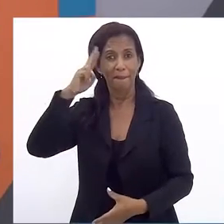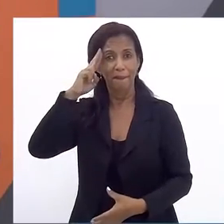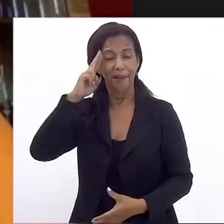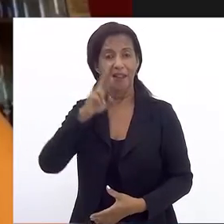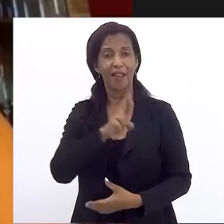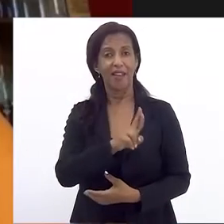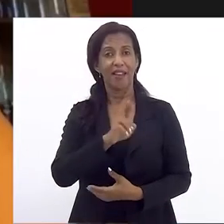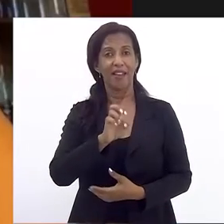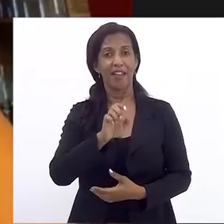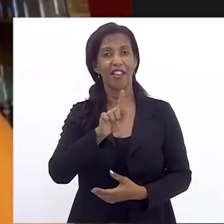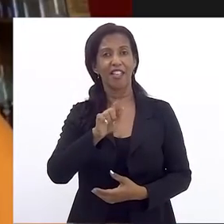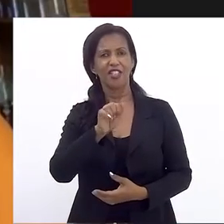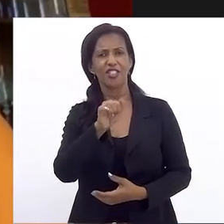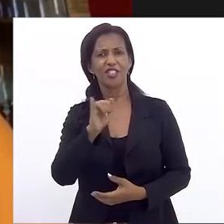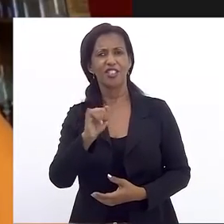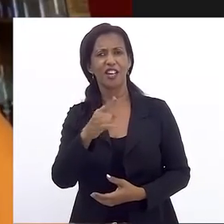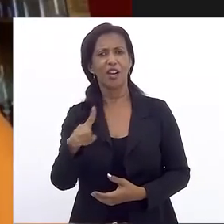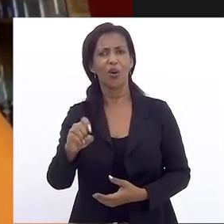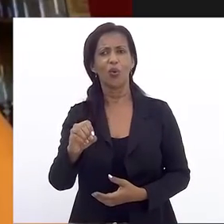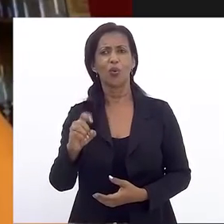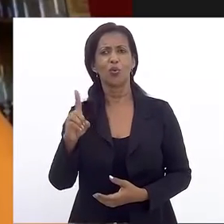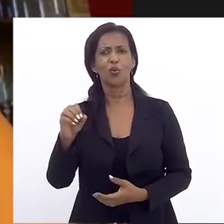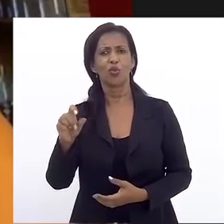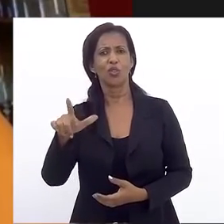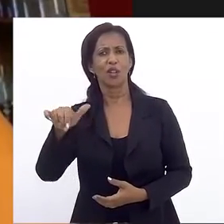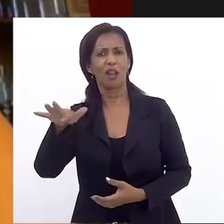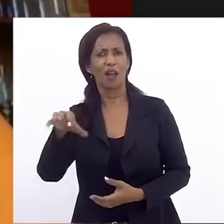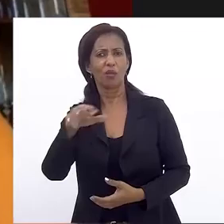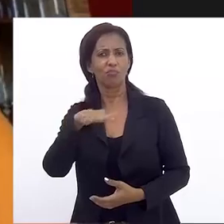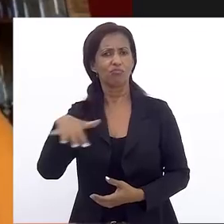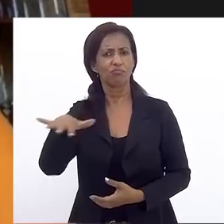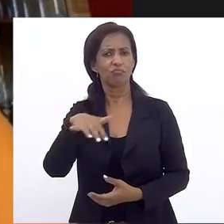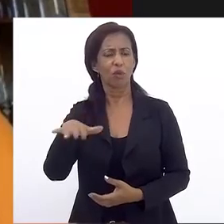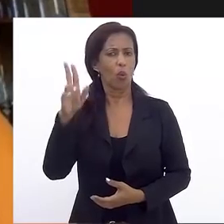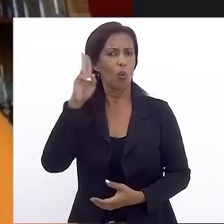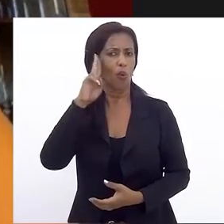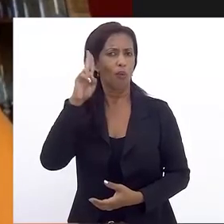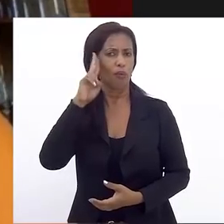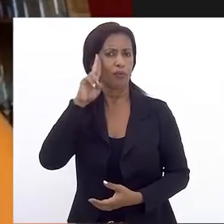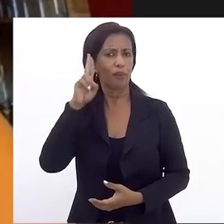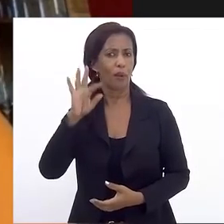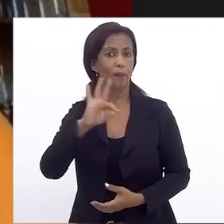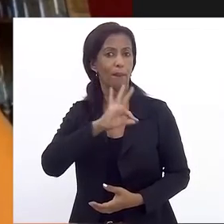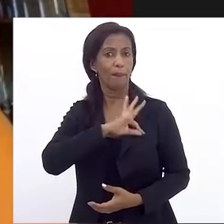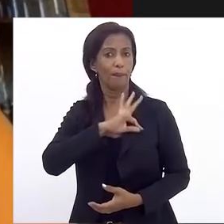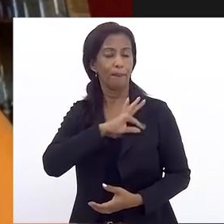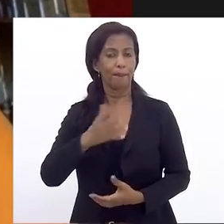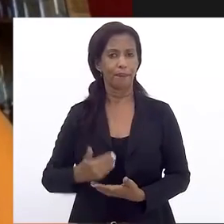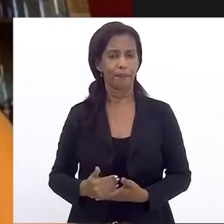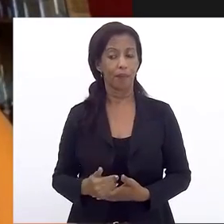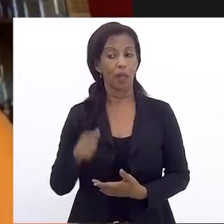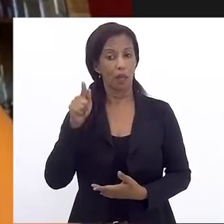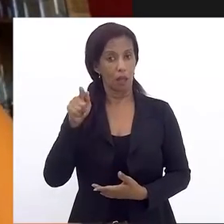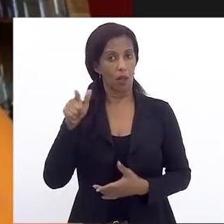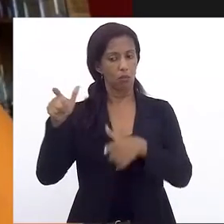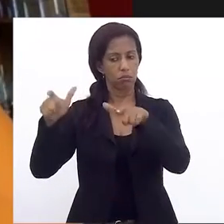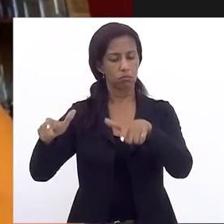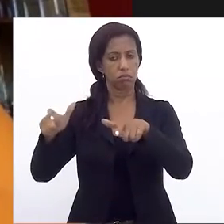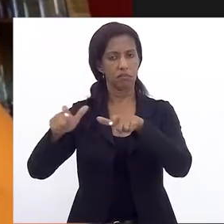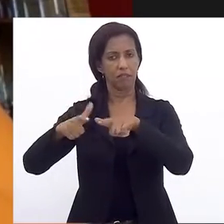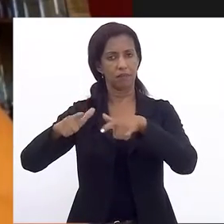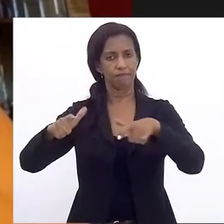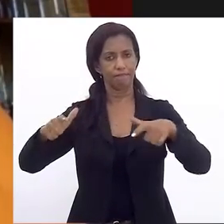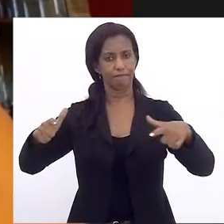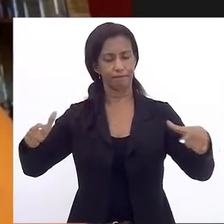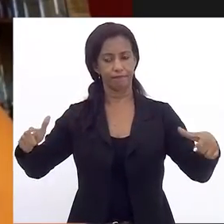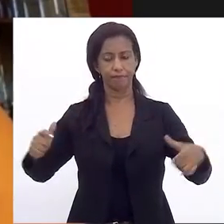isso? Isso, a região dos lagos vem crescendo muito ao longo dos anos. E nós, eu